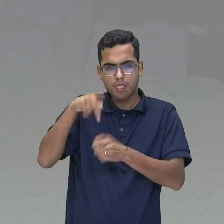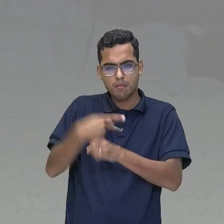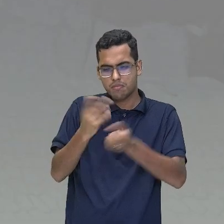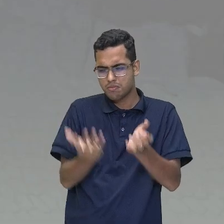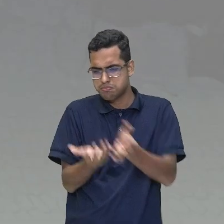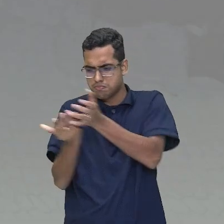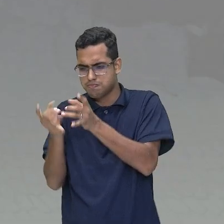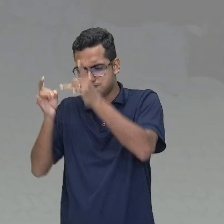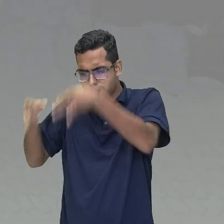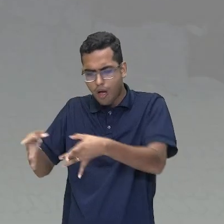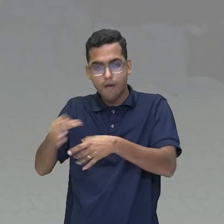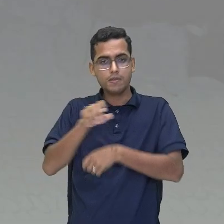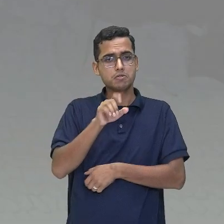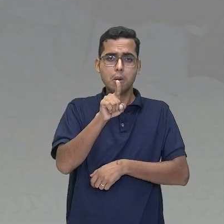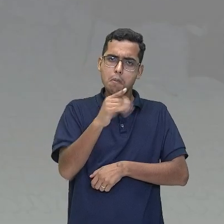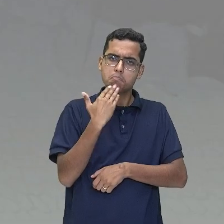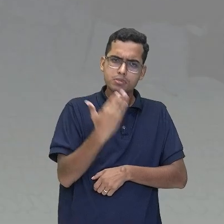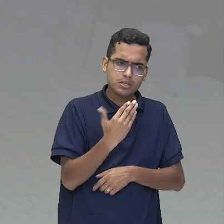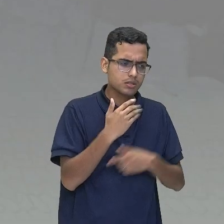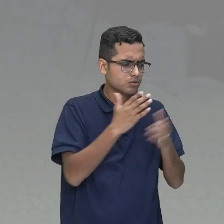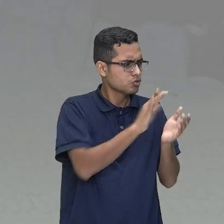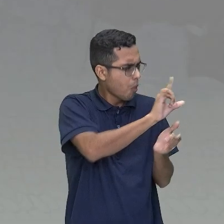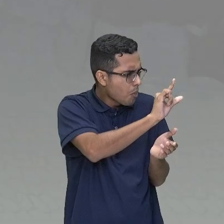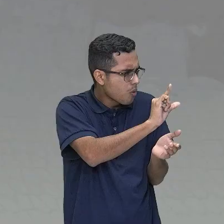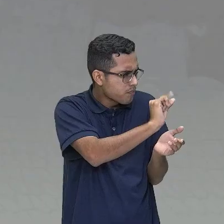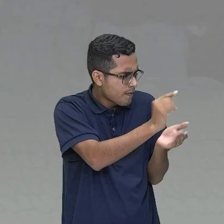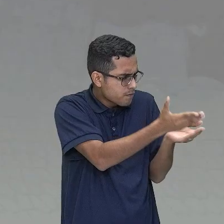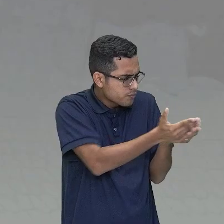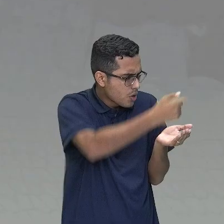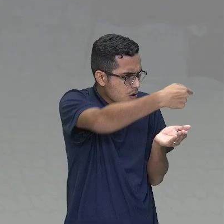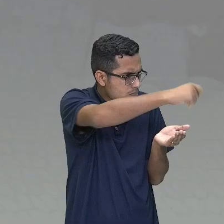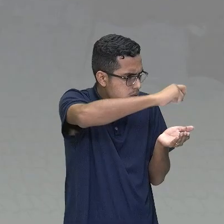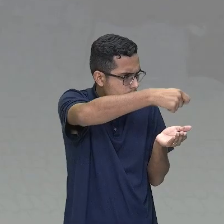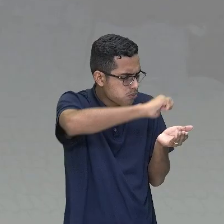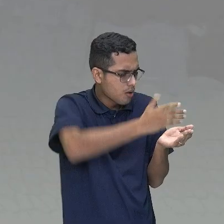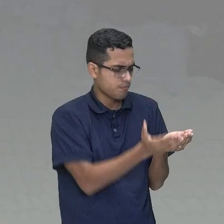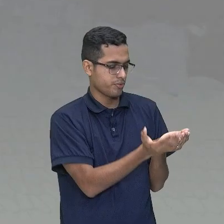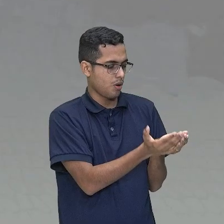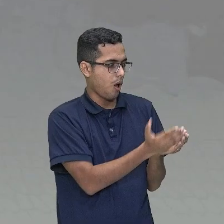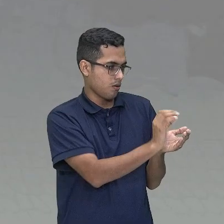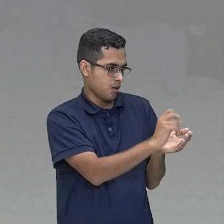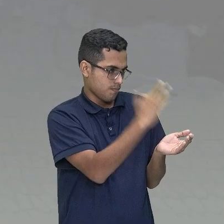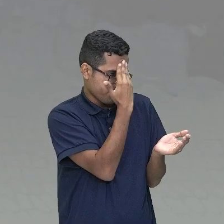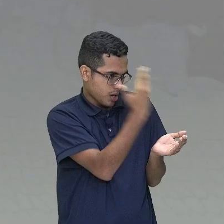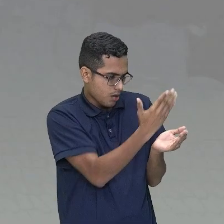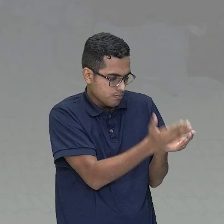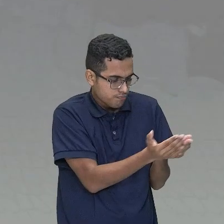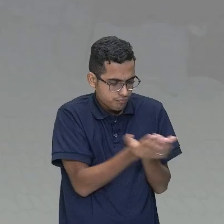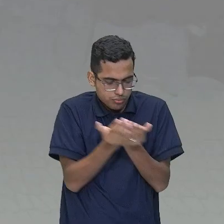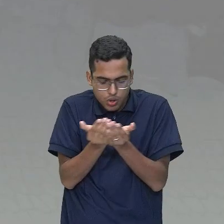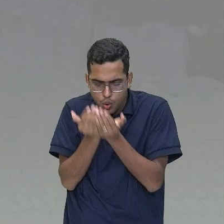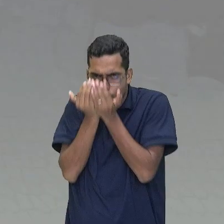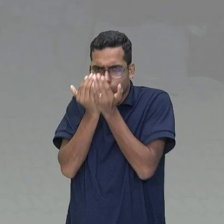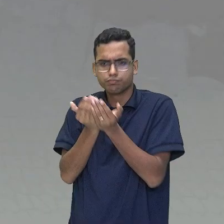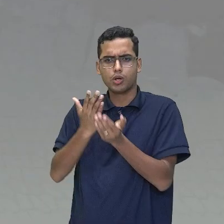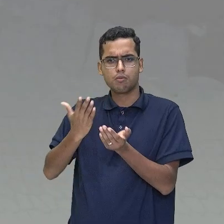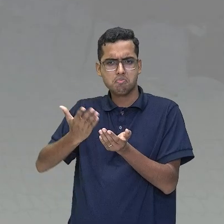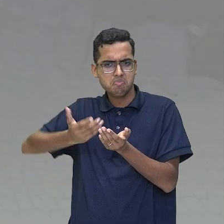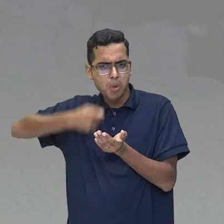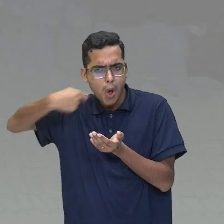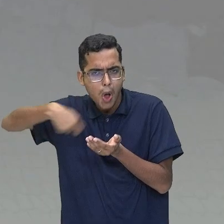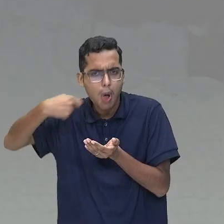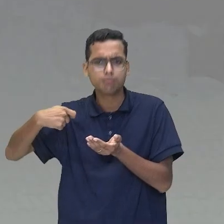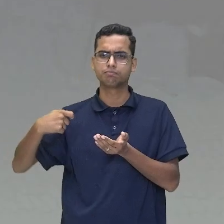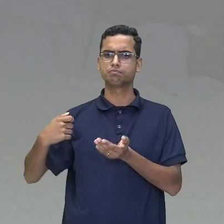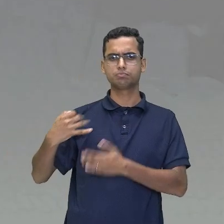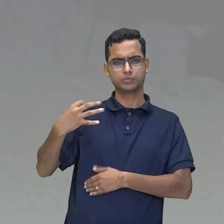porque desperdiça, não pode desperdiçar comida. A caridade nos manda o quê? A comida que a gente não